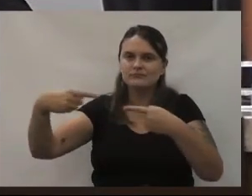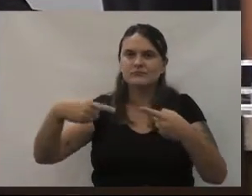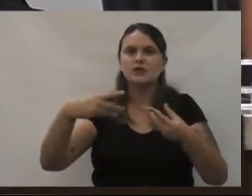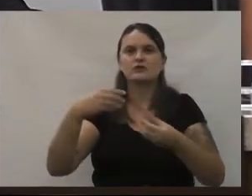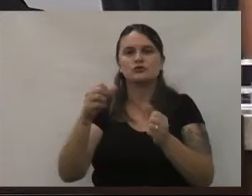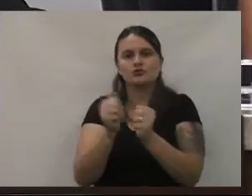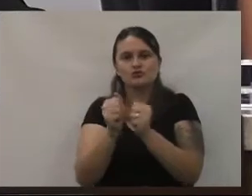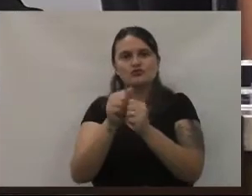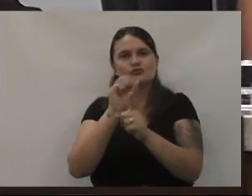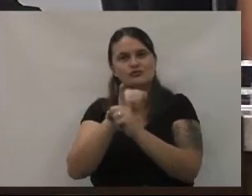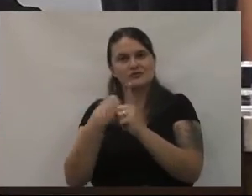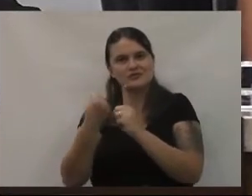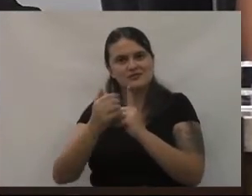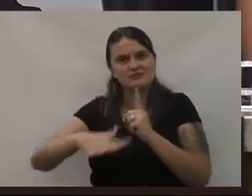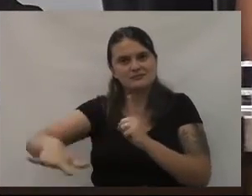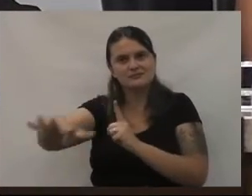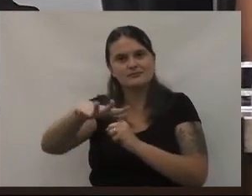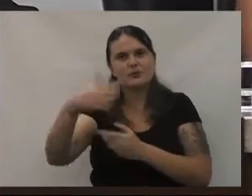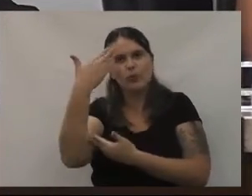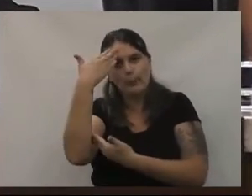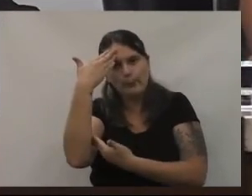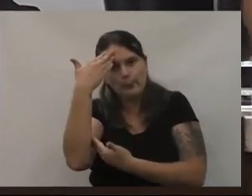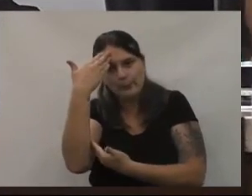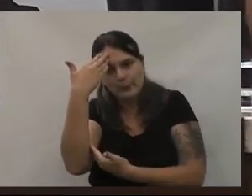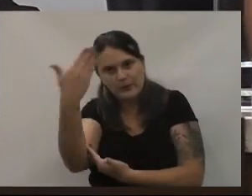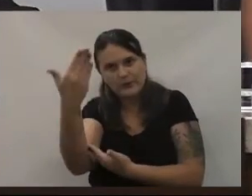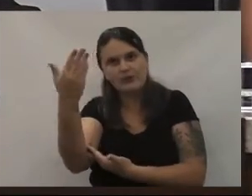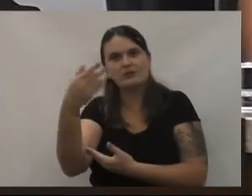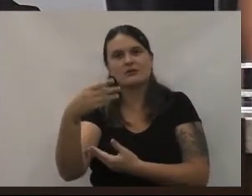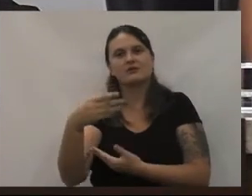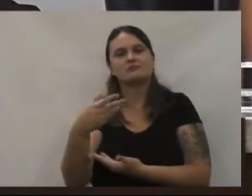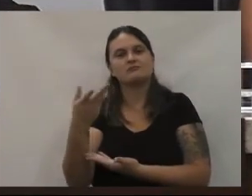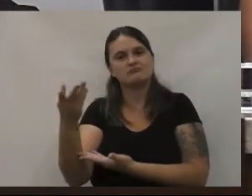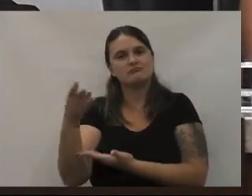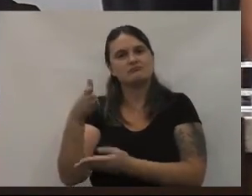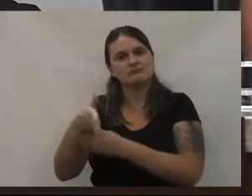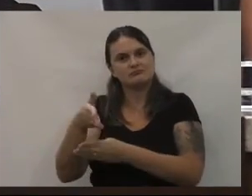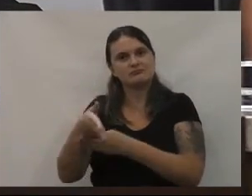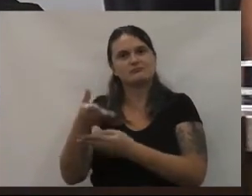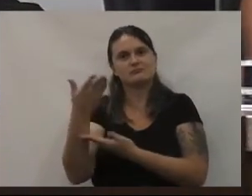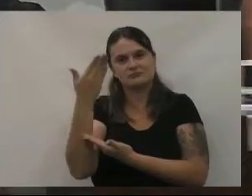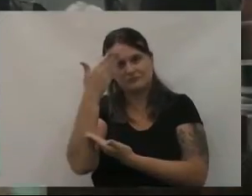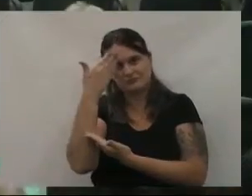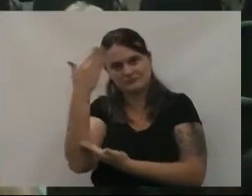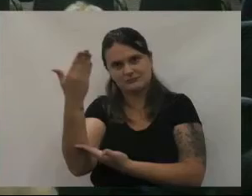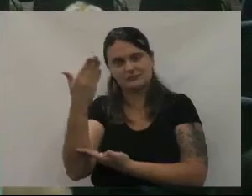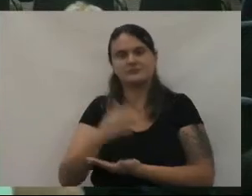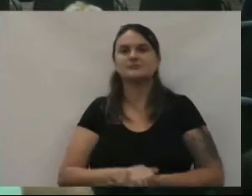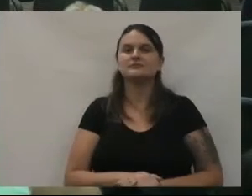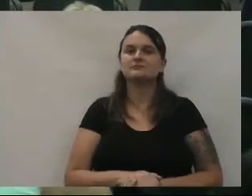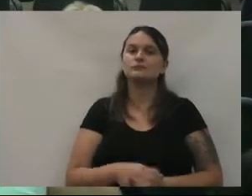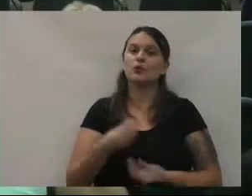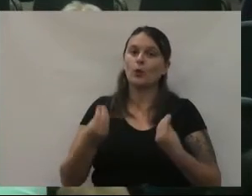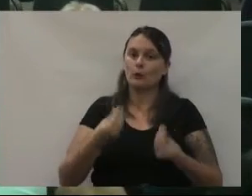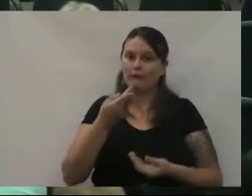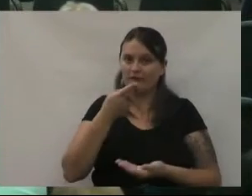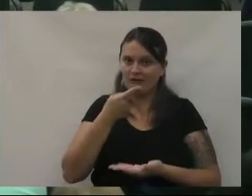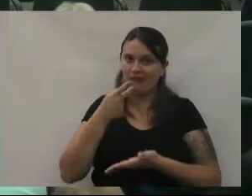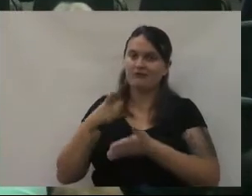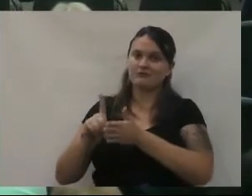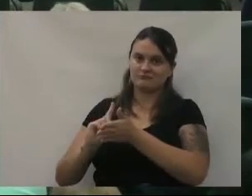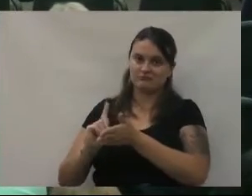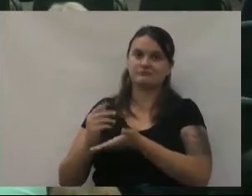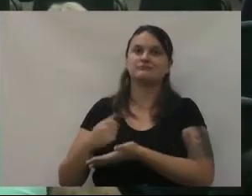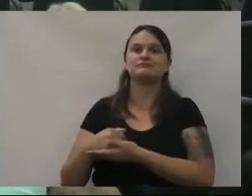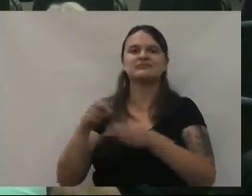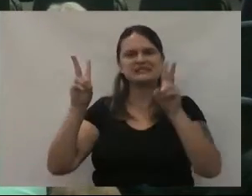a sociedade em geral. Agradeço as suas palavras, a sua participação, doutor Pedro. Como eu disse no início, né, é